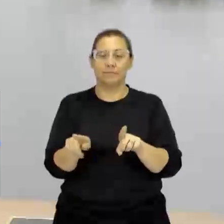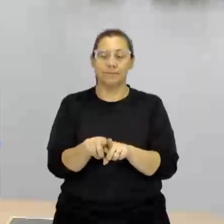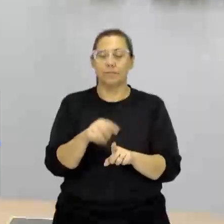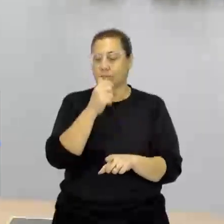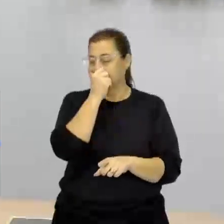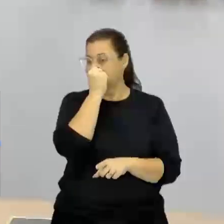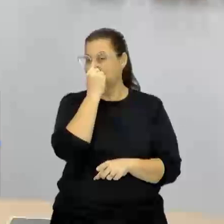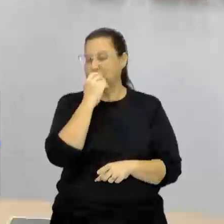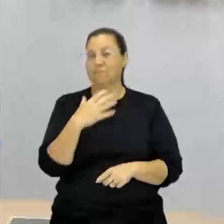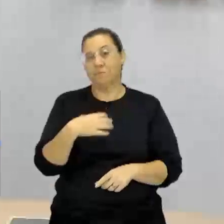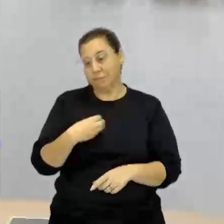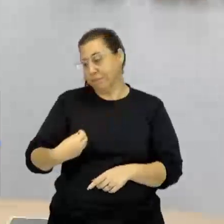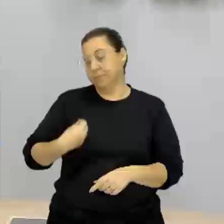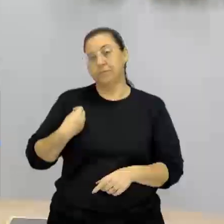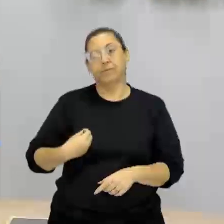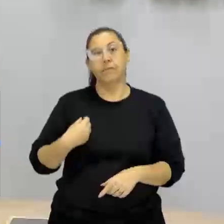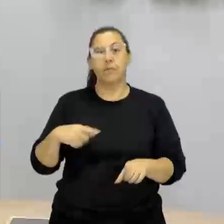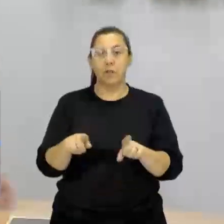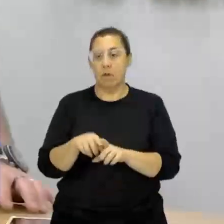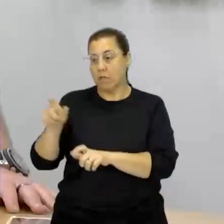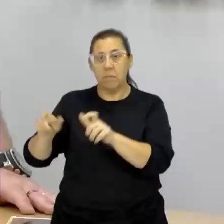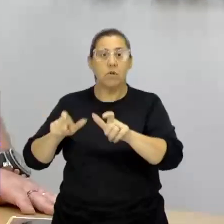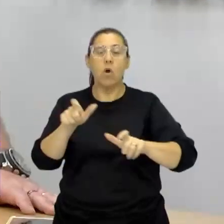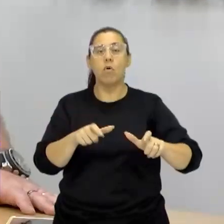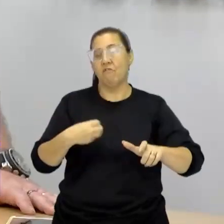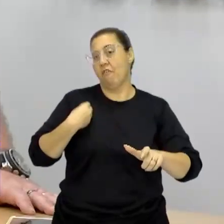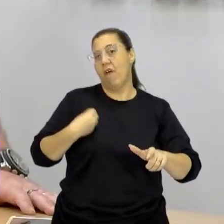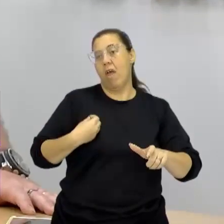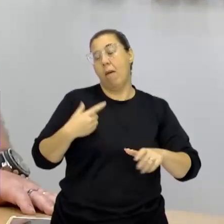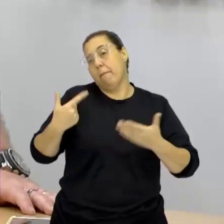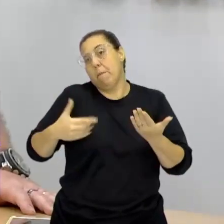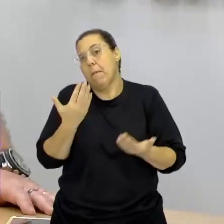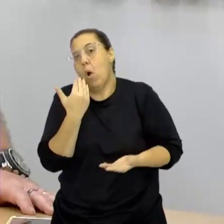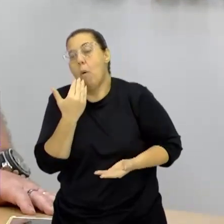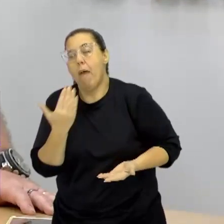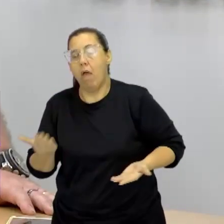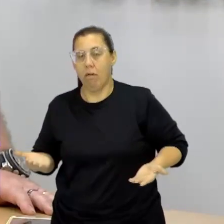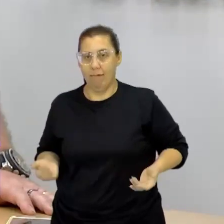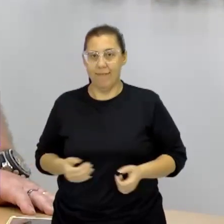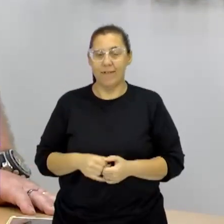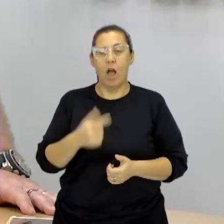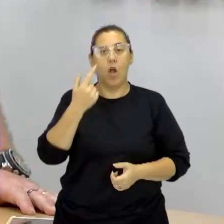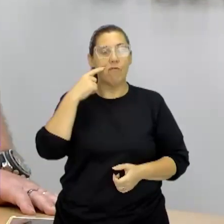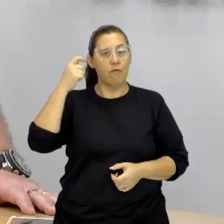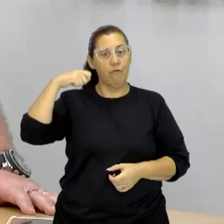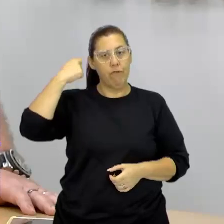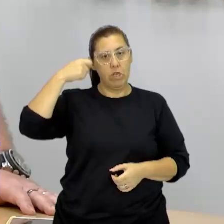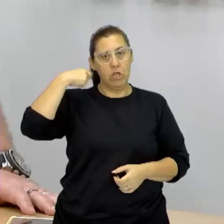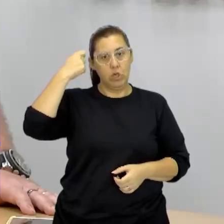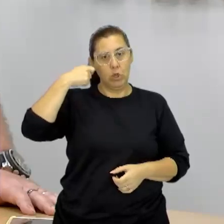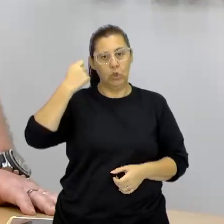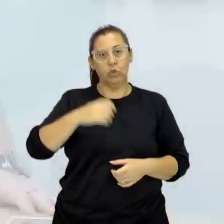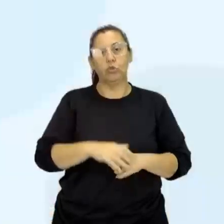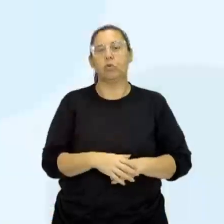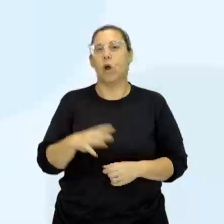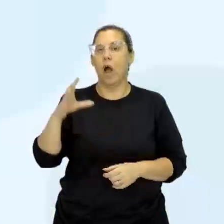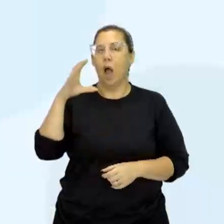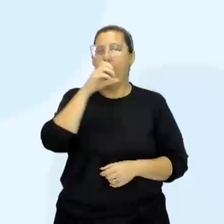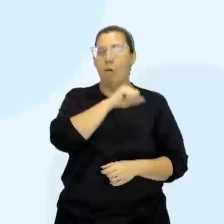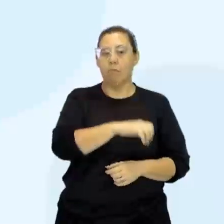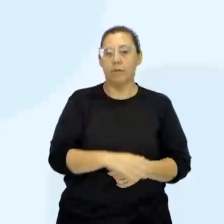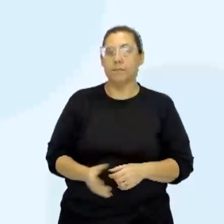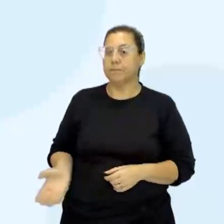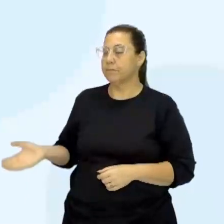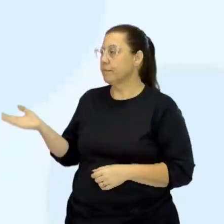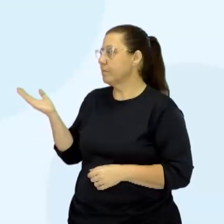aí, de sobrevivência dessas pessoas aí. Tá certo? Agora nós vamos ver um vídeo, né, um vídeo aí rapidinho aí